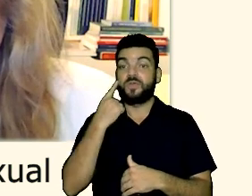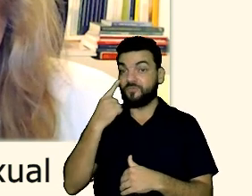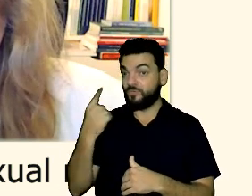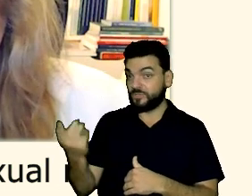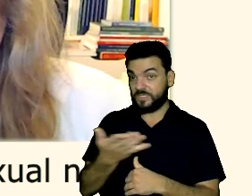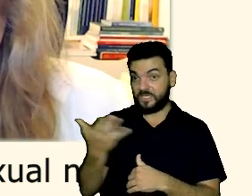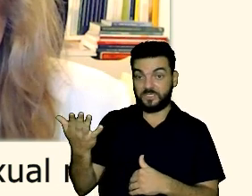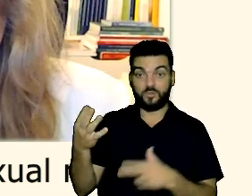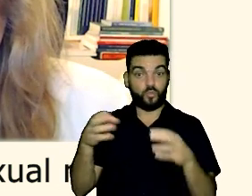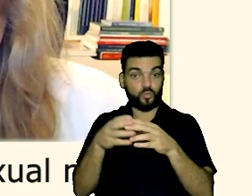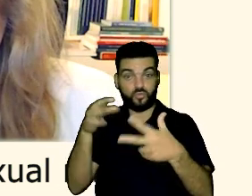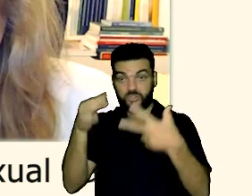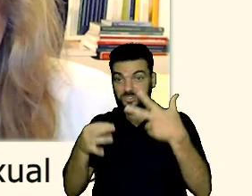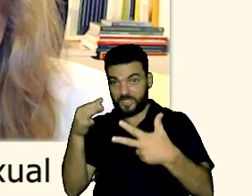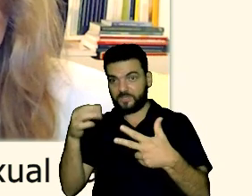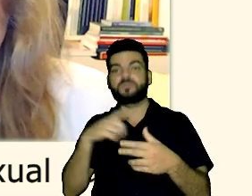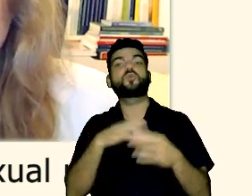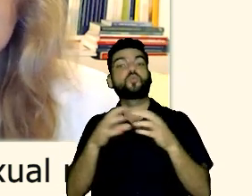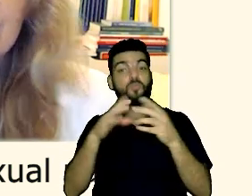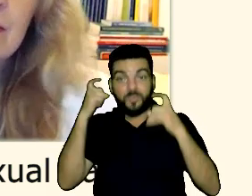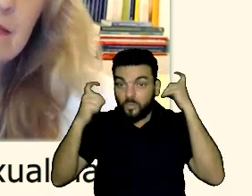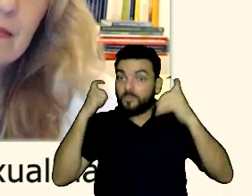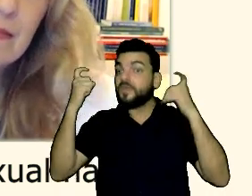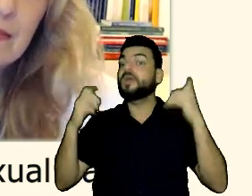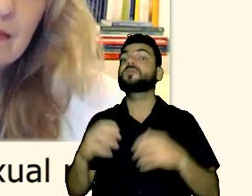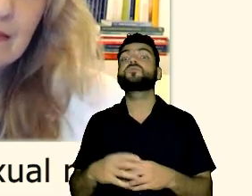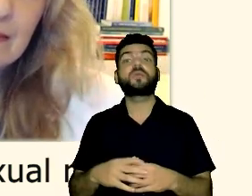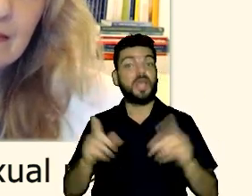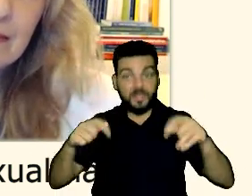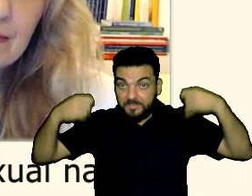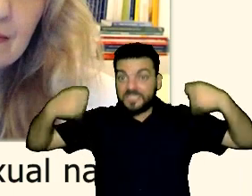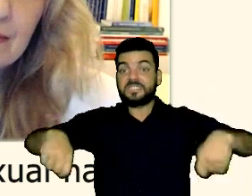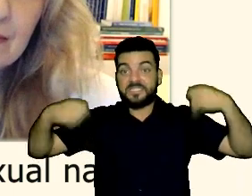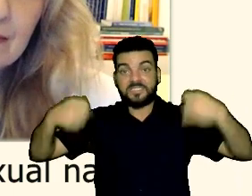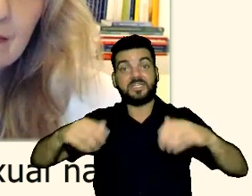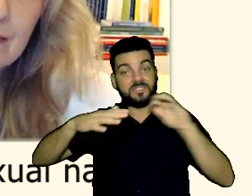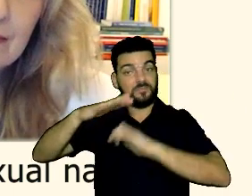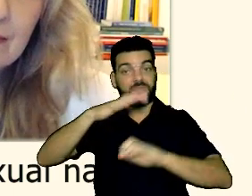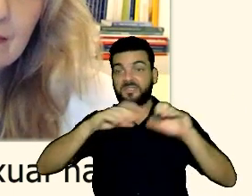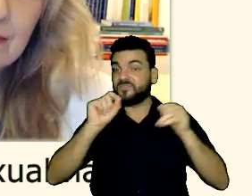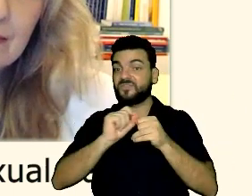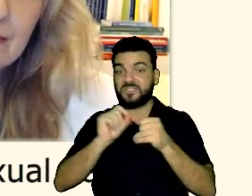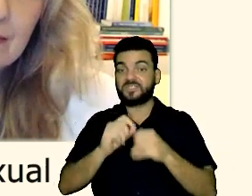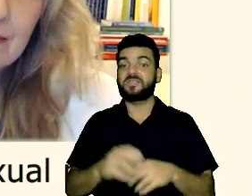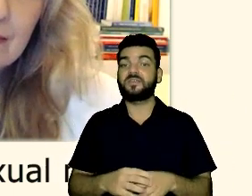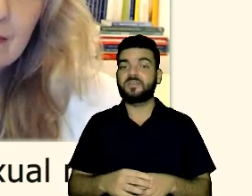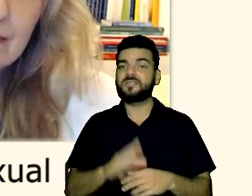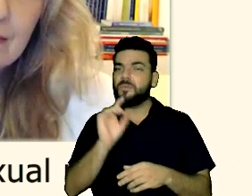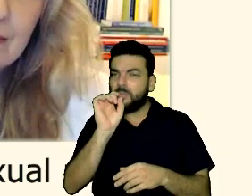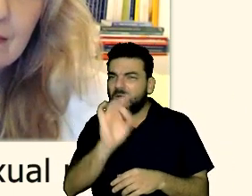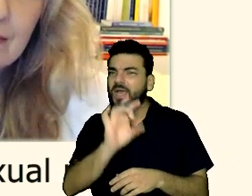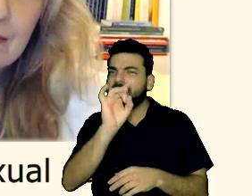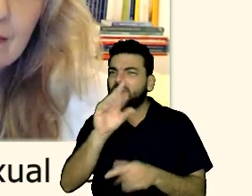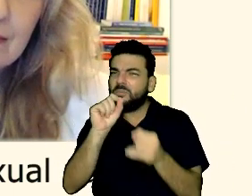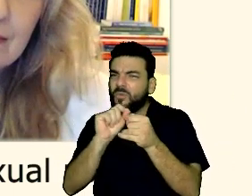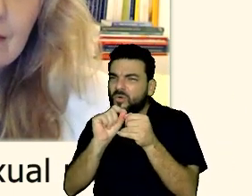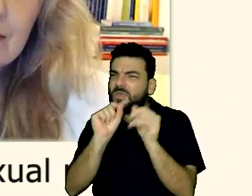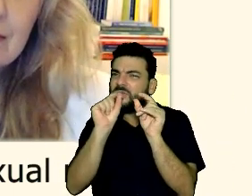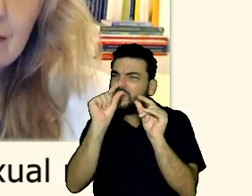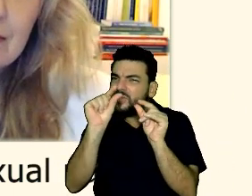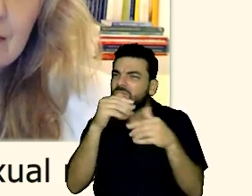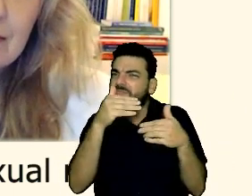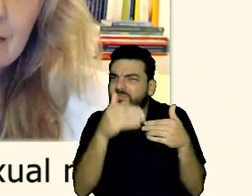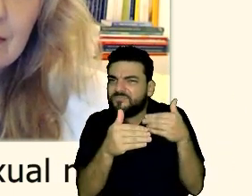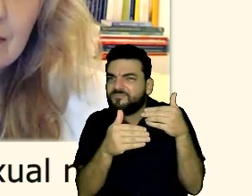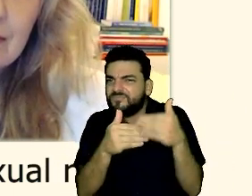muito feliz que vocês estão com uma comissão e tudo, porque é só assim, de grão em grão,